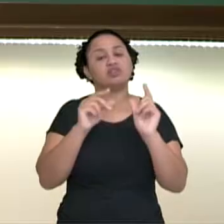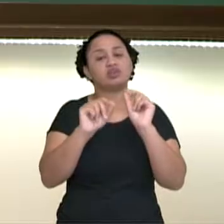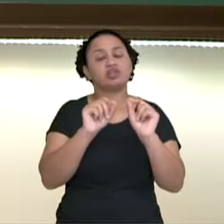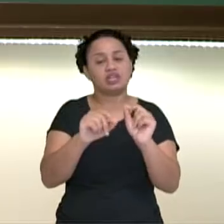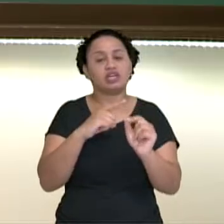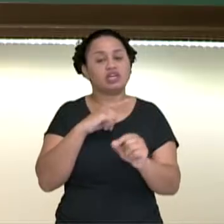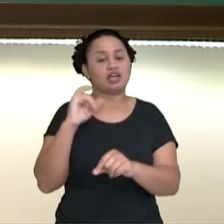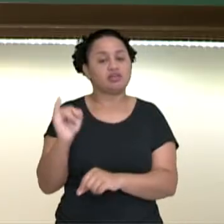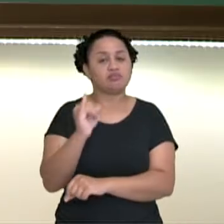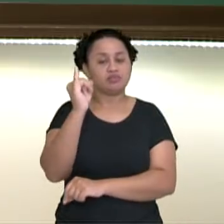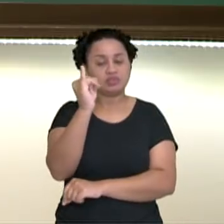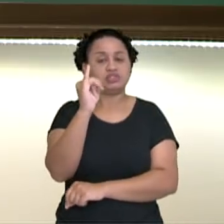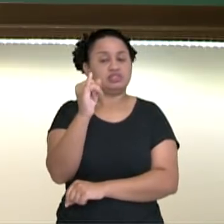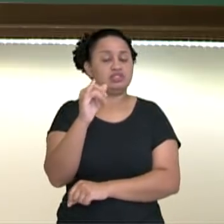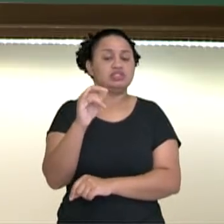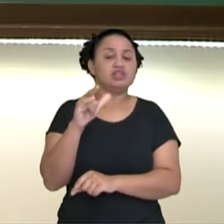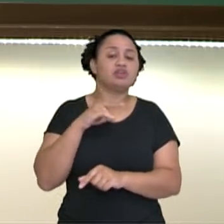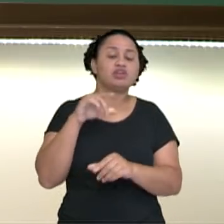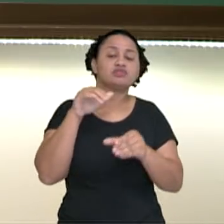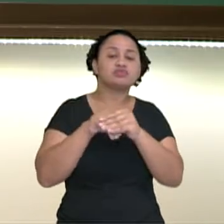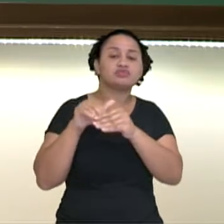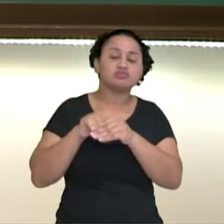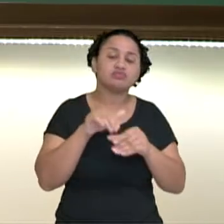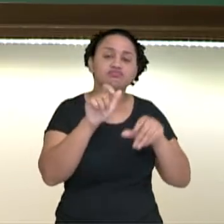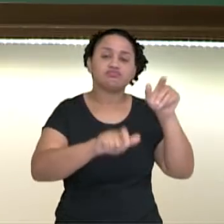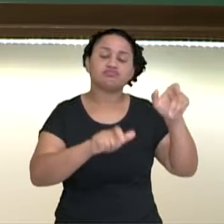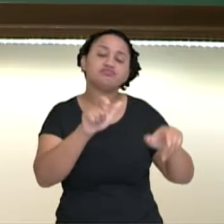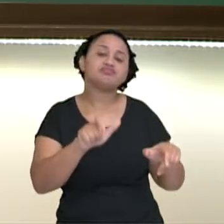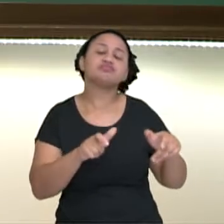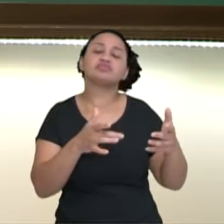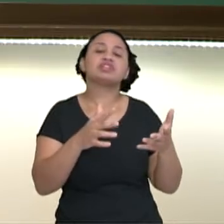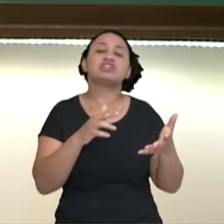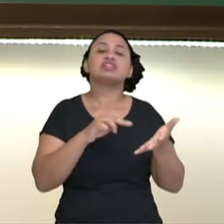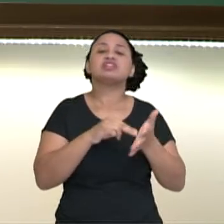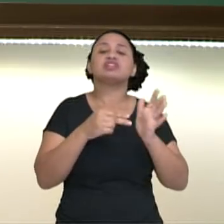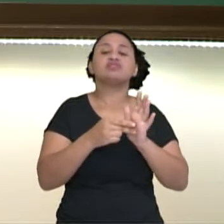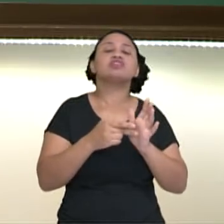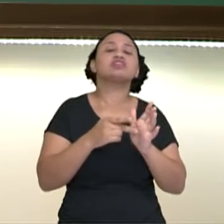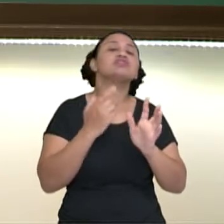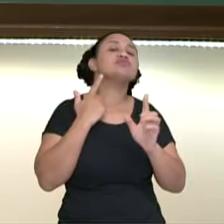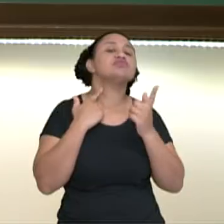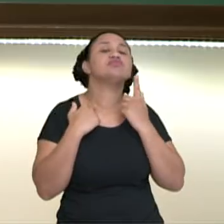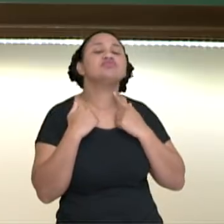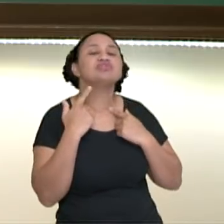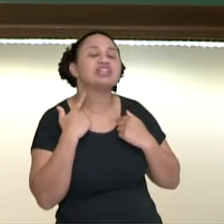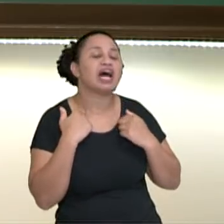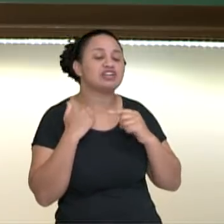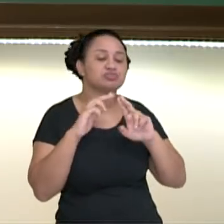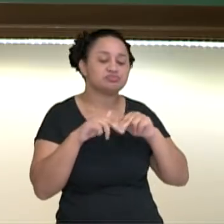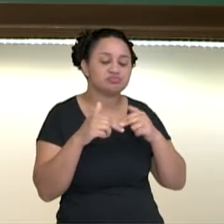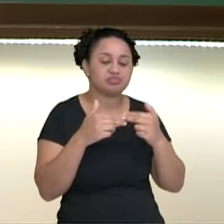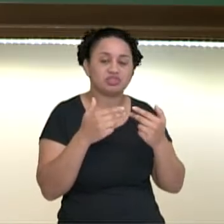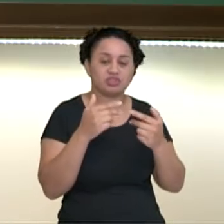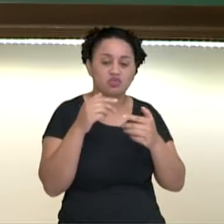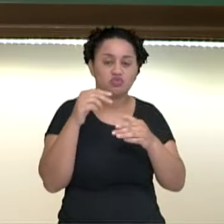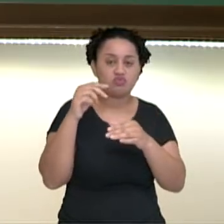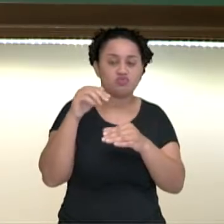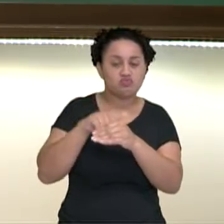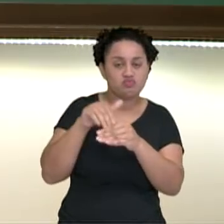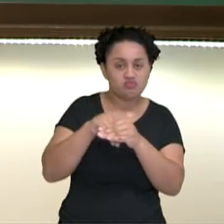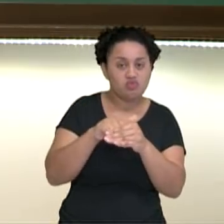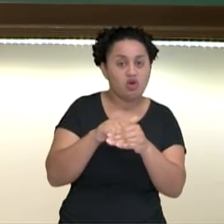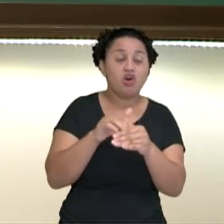voto do cidadão é ele então que através da sua vontade, através do voto, vai dizer quem ele